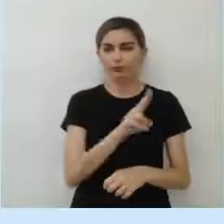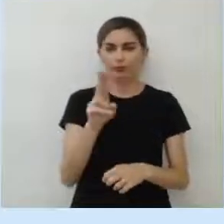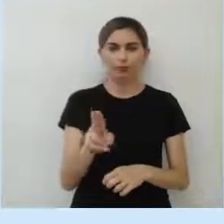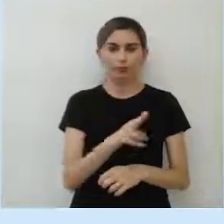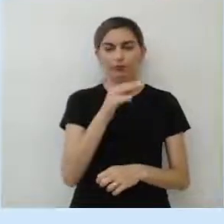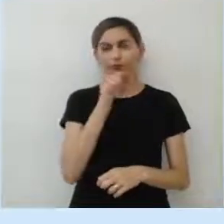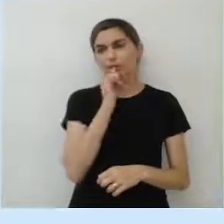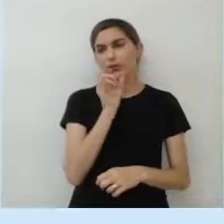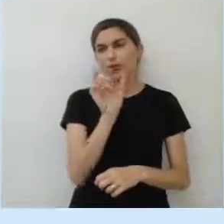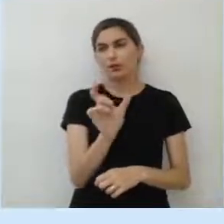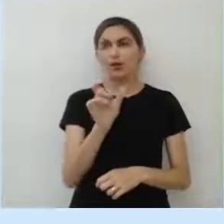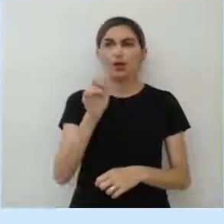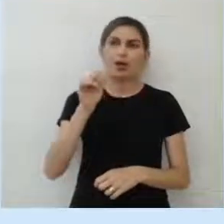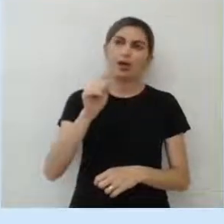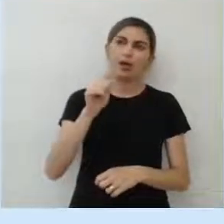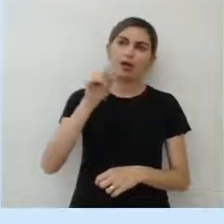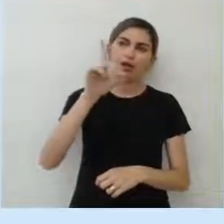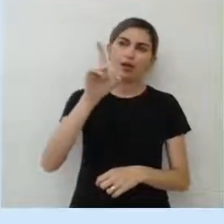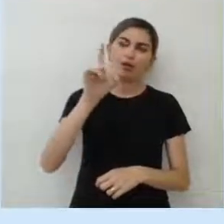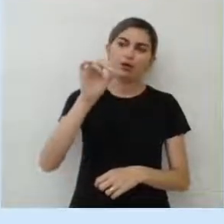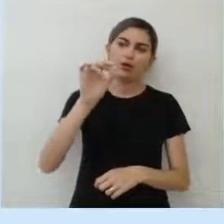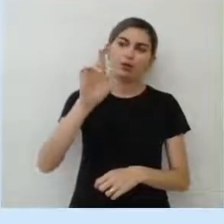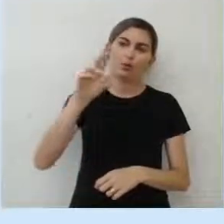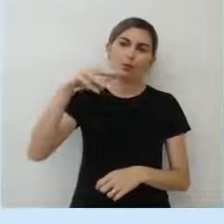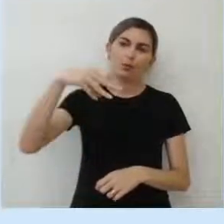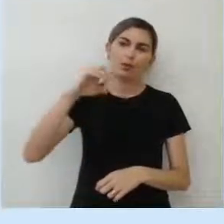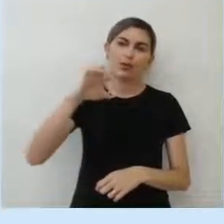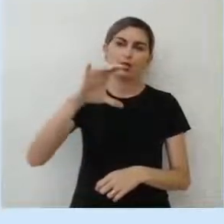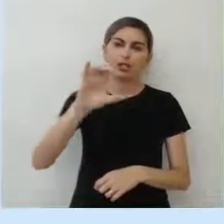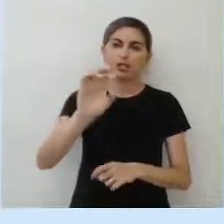exemplo, a palavra adormecer. A palavra